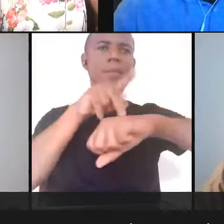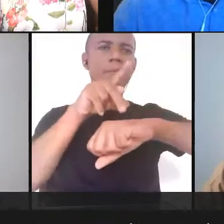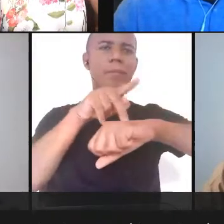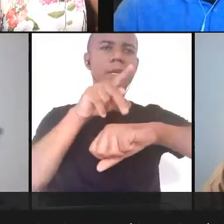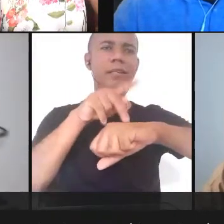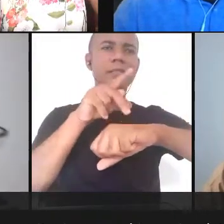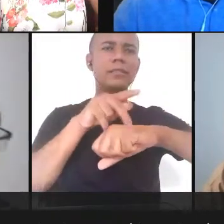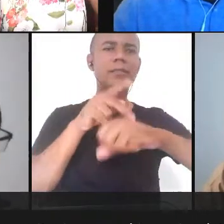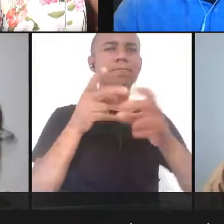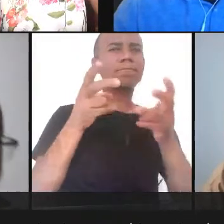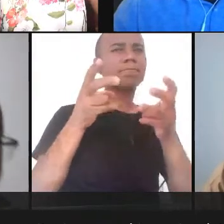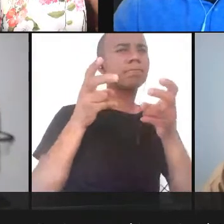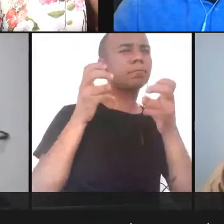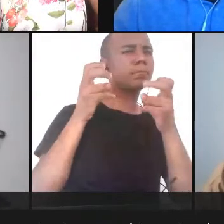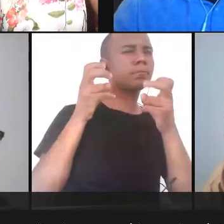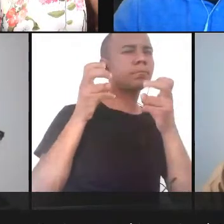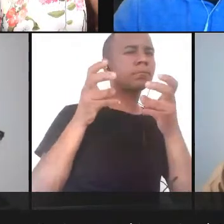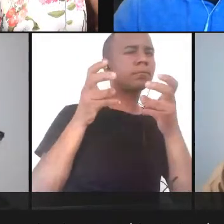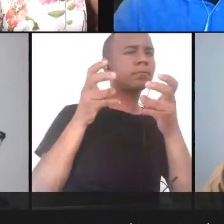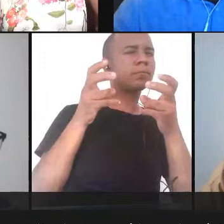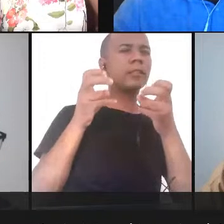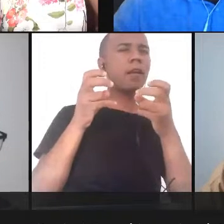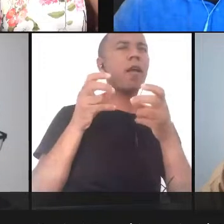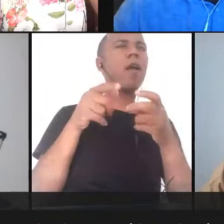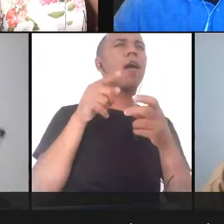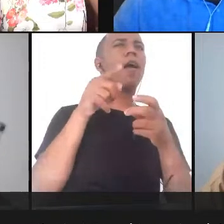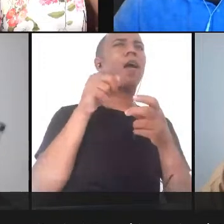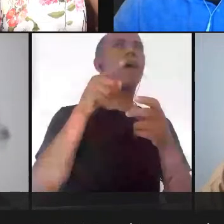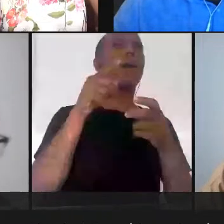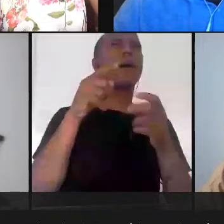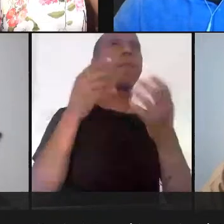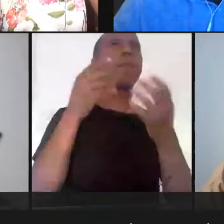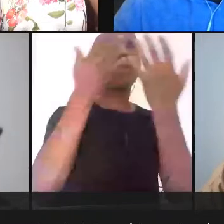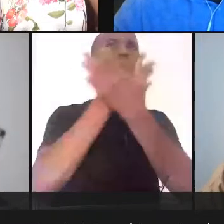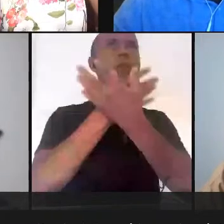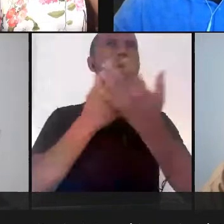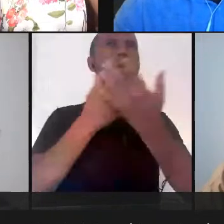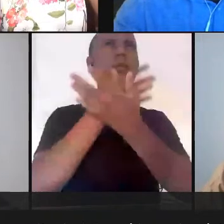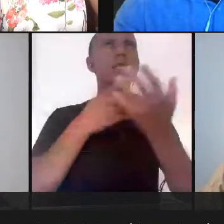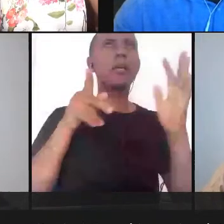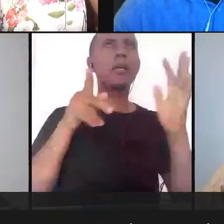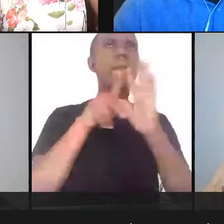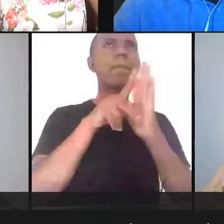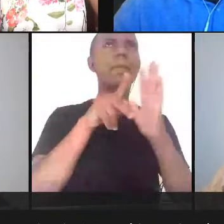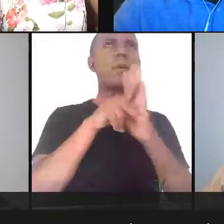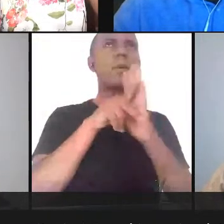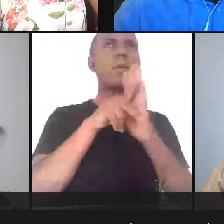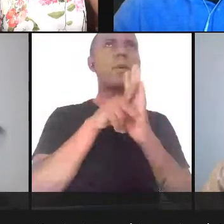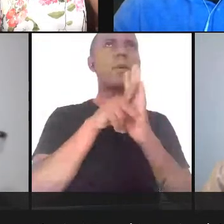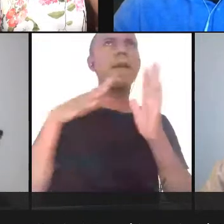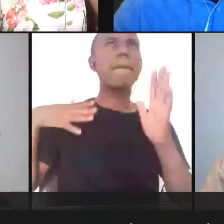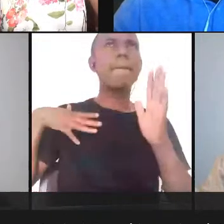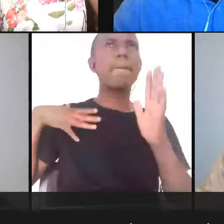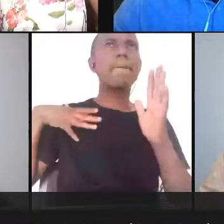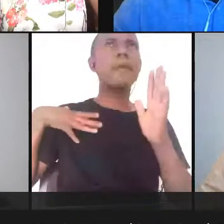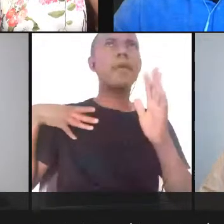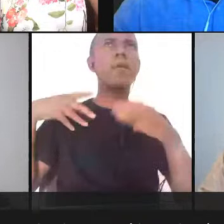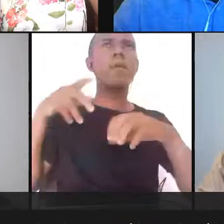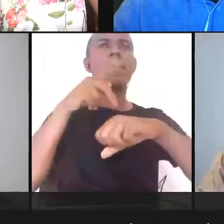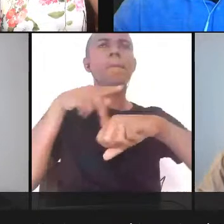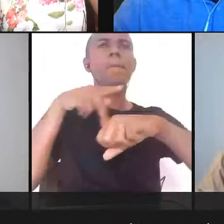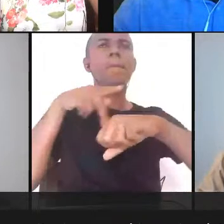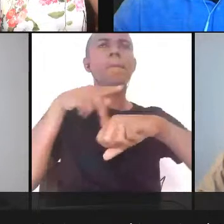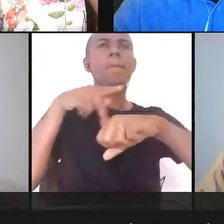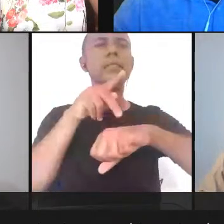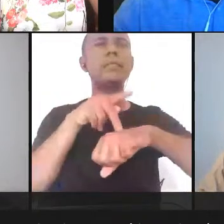da moçambicanidade. De uma forma consciente ou não, são fatores que sobre os quais eu começo